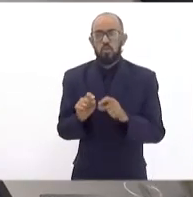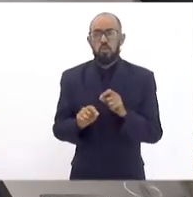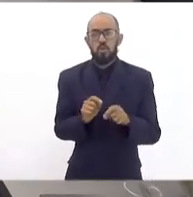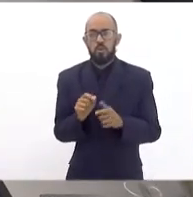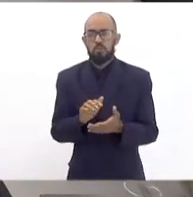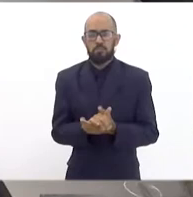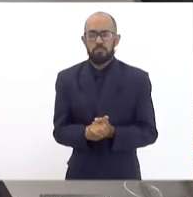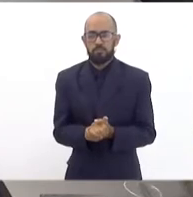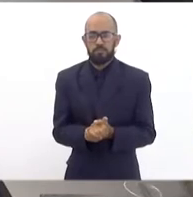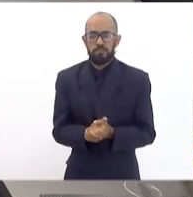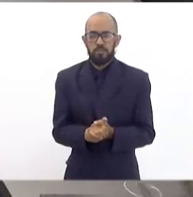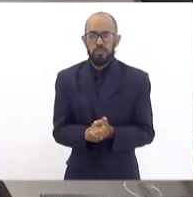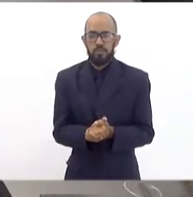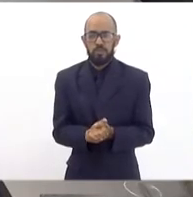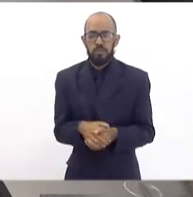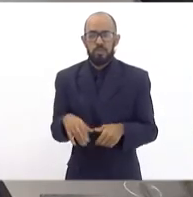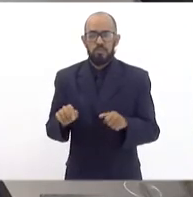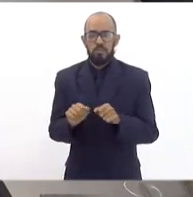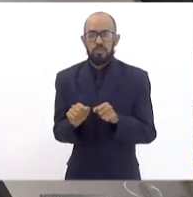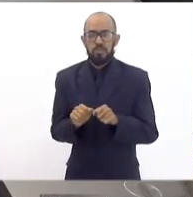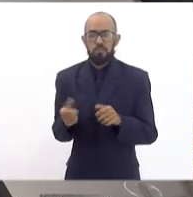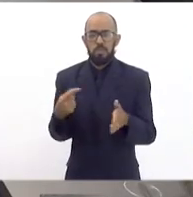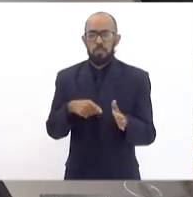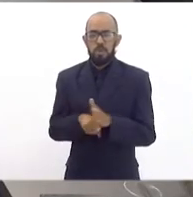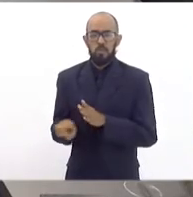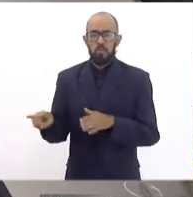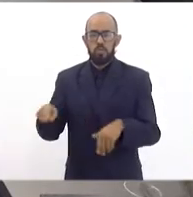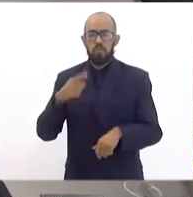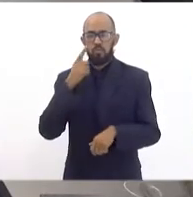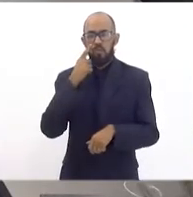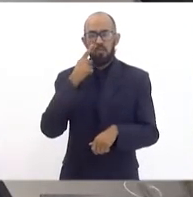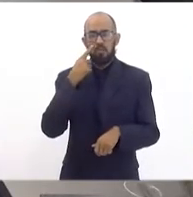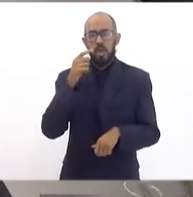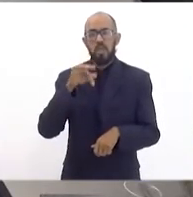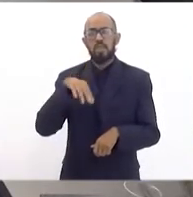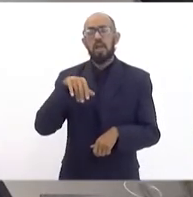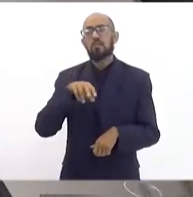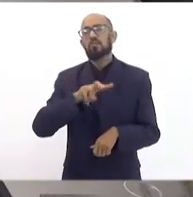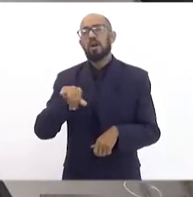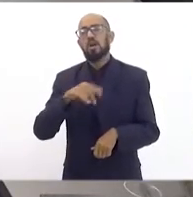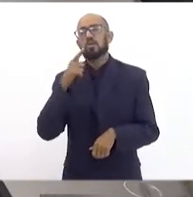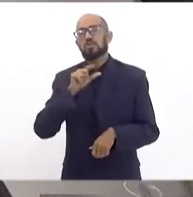Eu vou fazer uma pergunta. Vamos ver quem que vai responder.